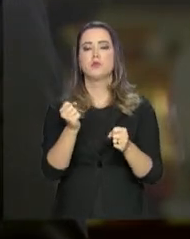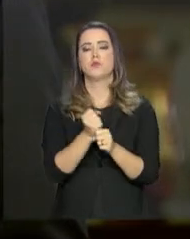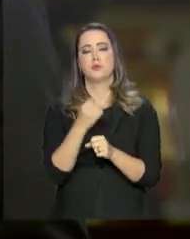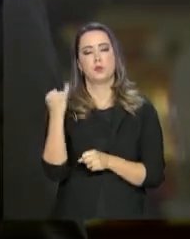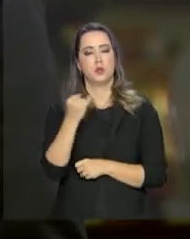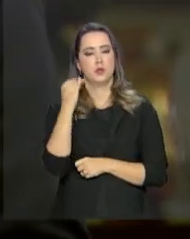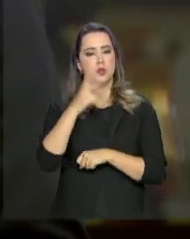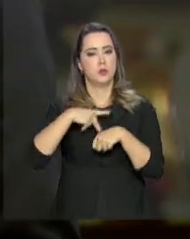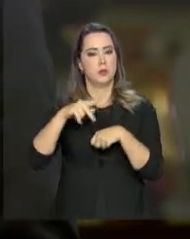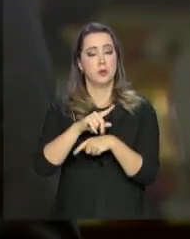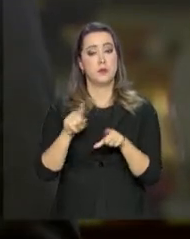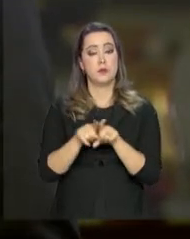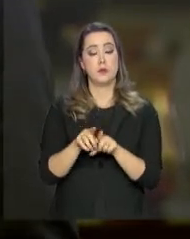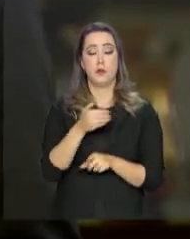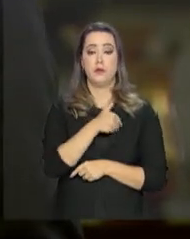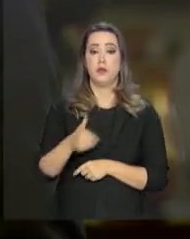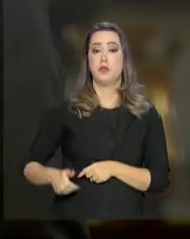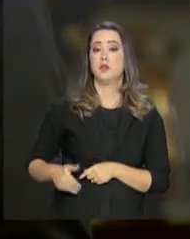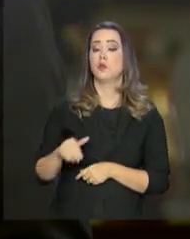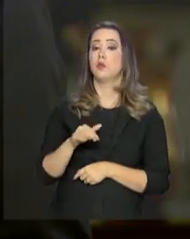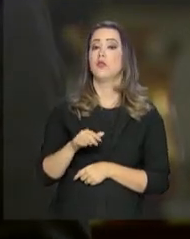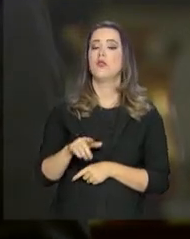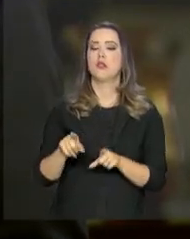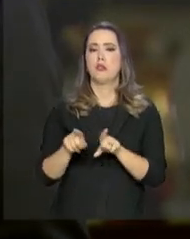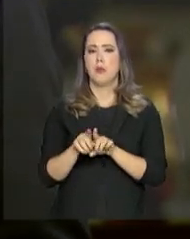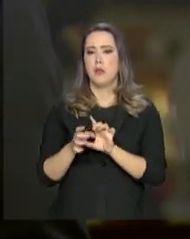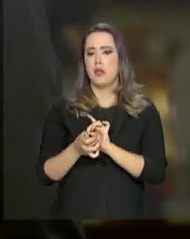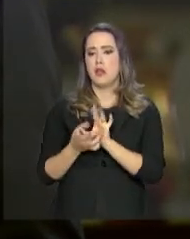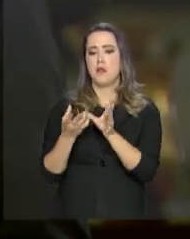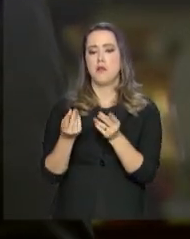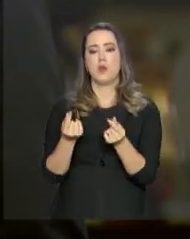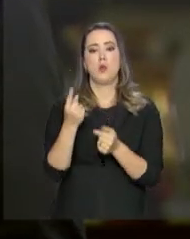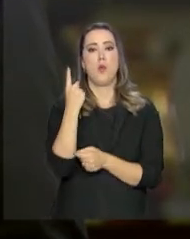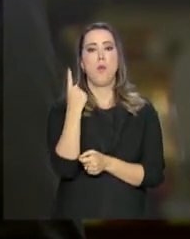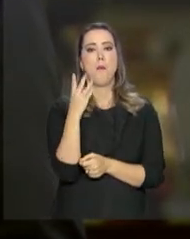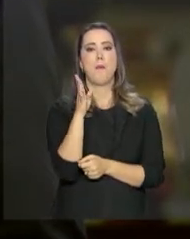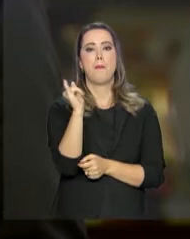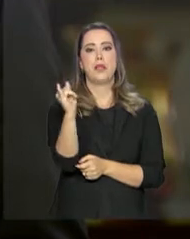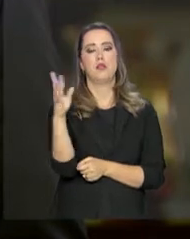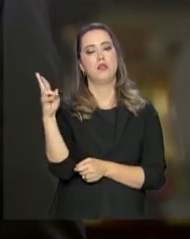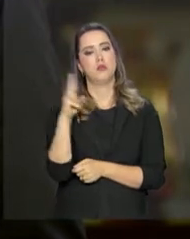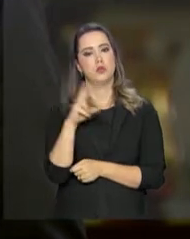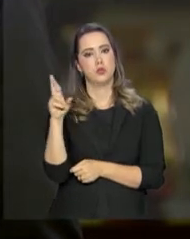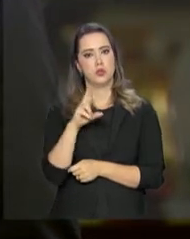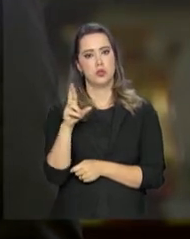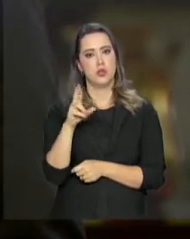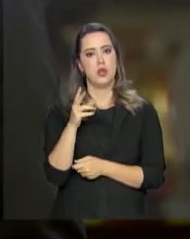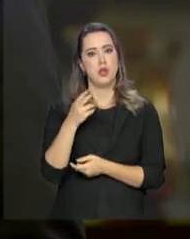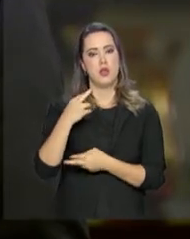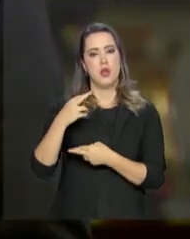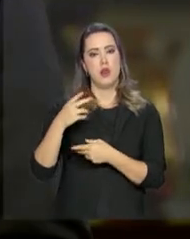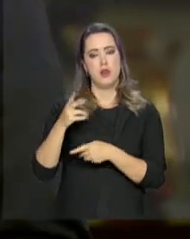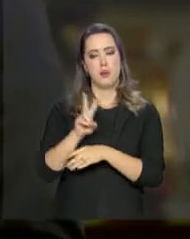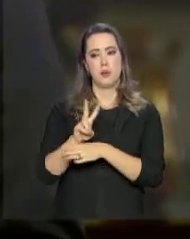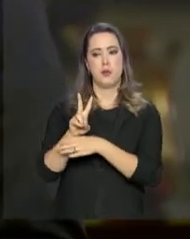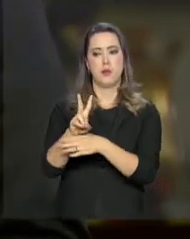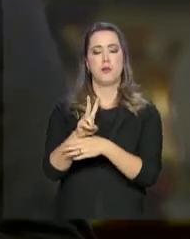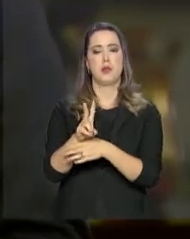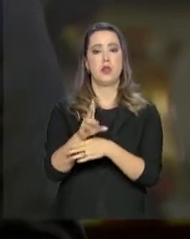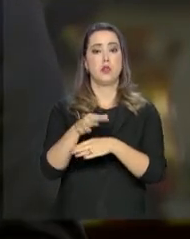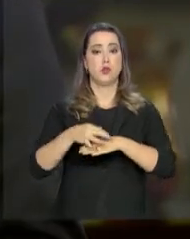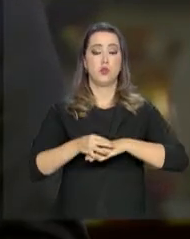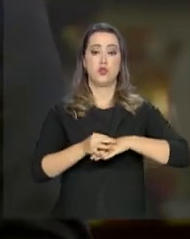também liberar R$1,5 bilhão de reais para o capital de giro das empresas de proteína animal, do ramo